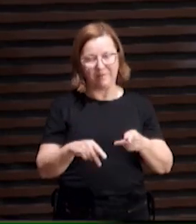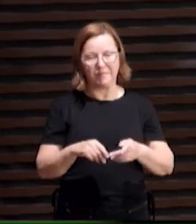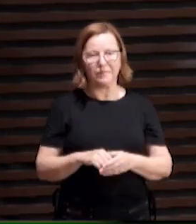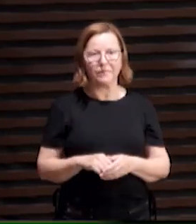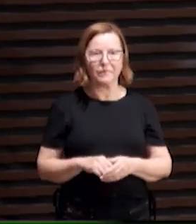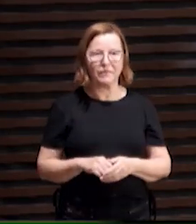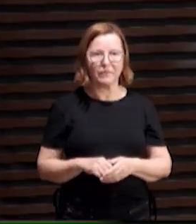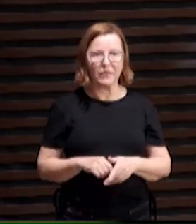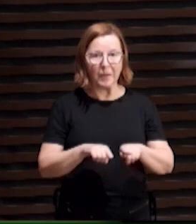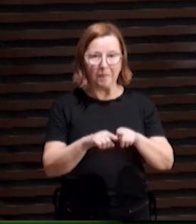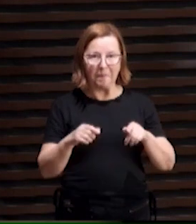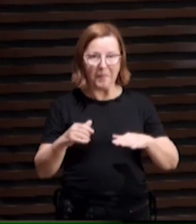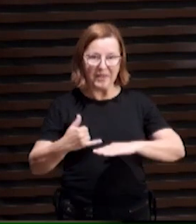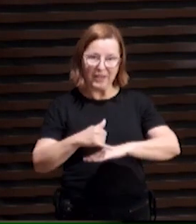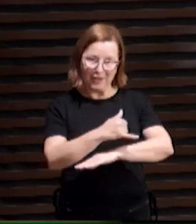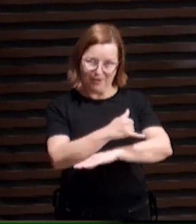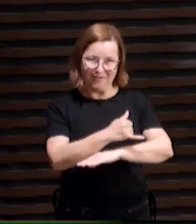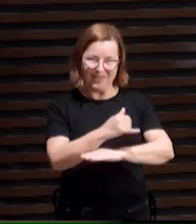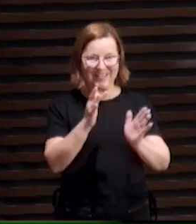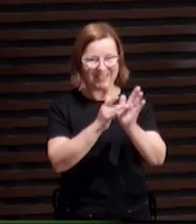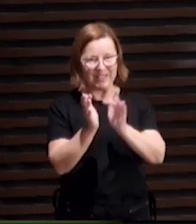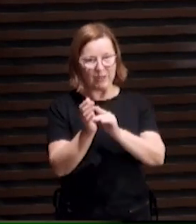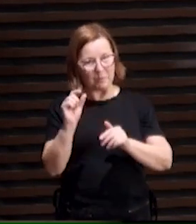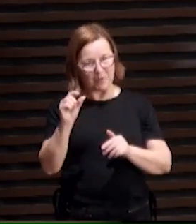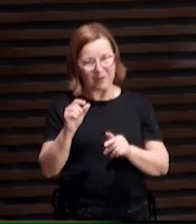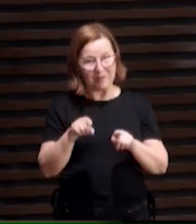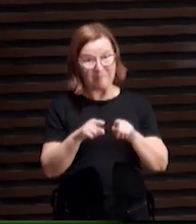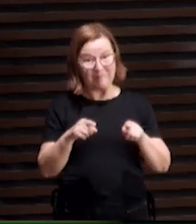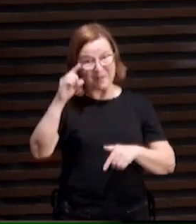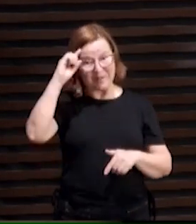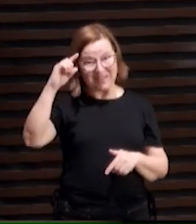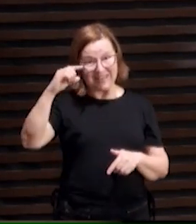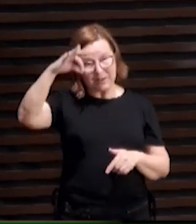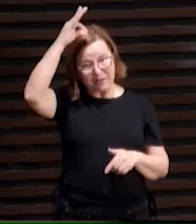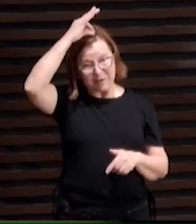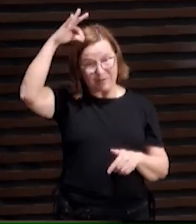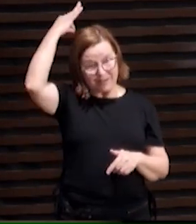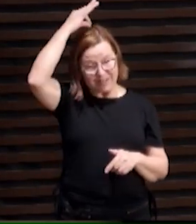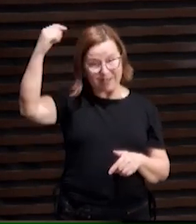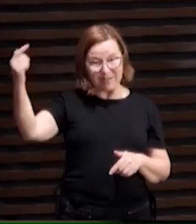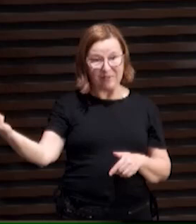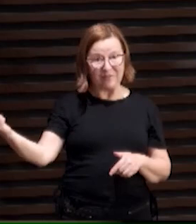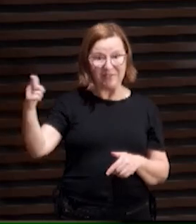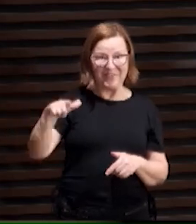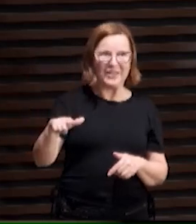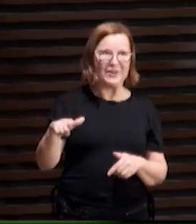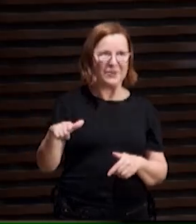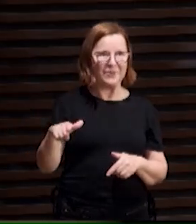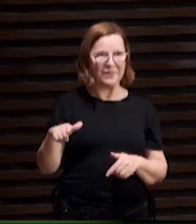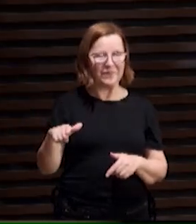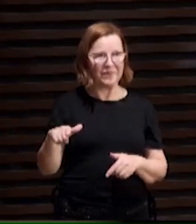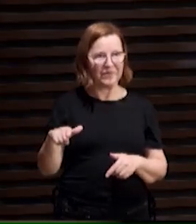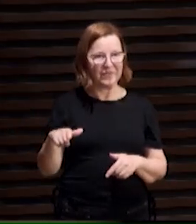Mas as ovelhas dele eram poucas. Mas no dia que o Espírito Santo veio, ele veio já